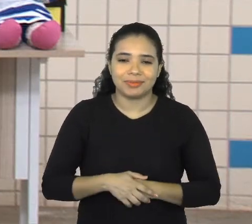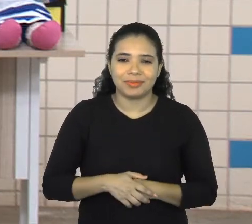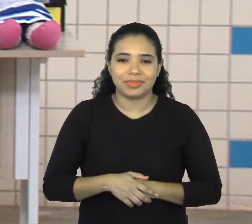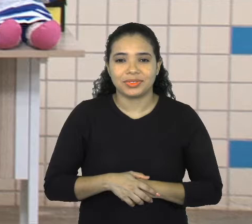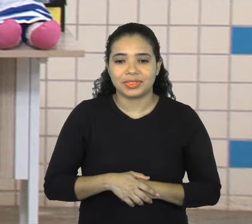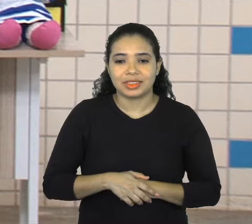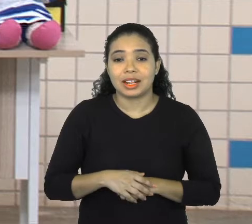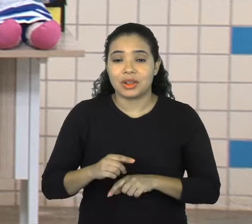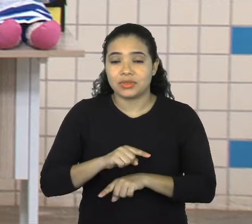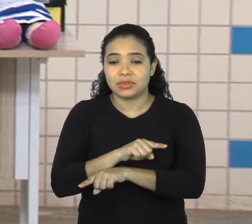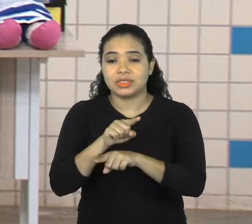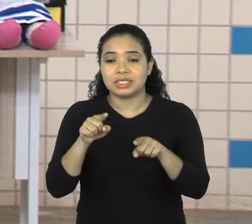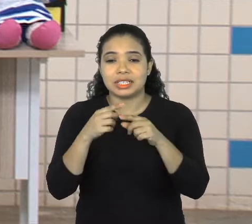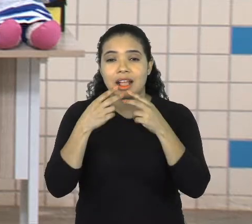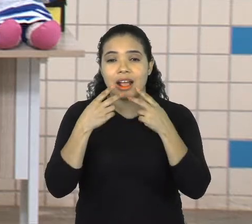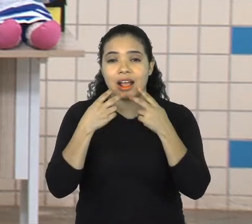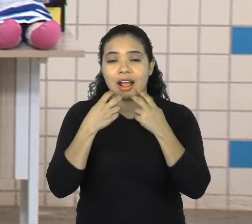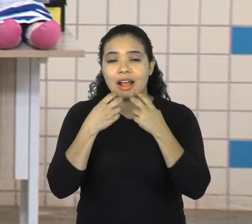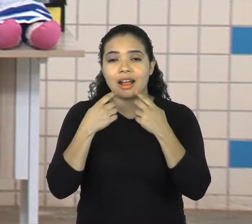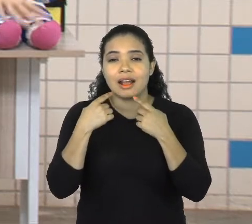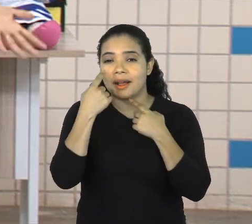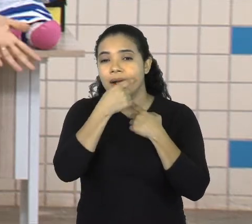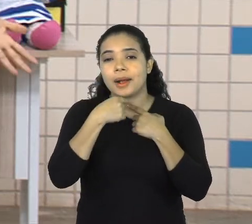tanto que boceja,